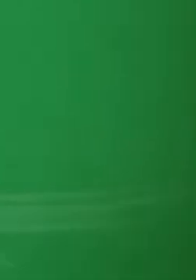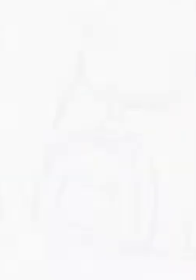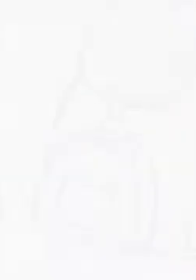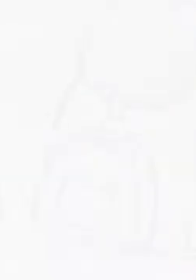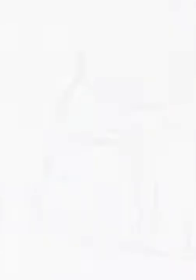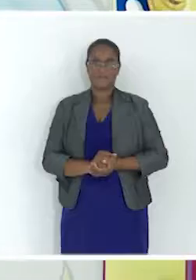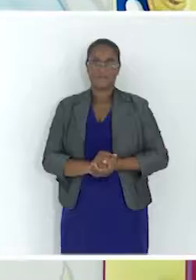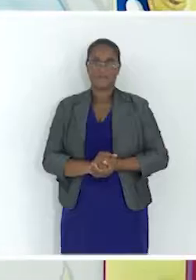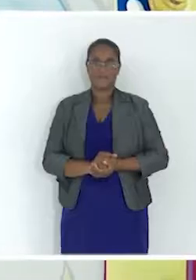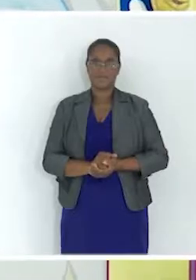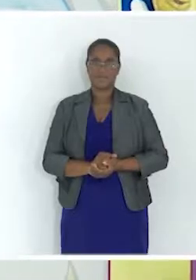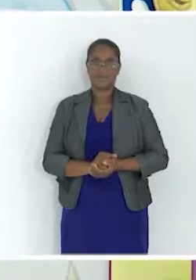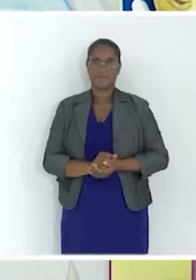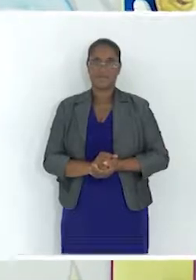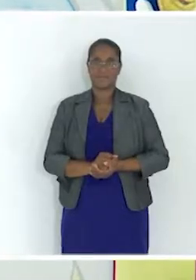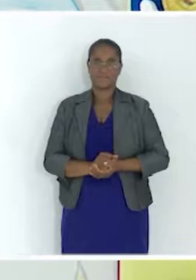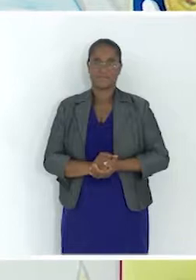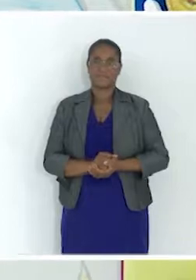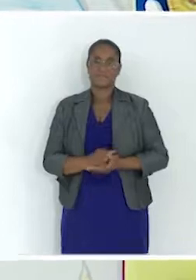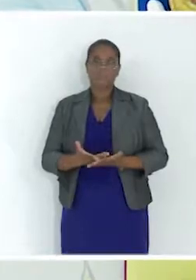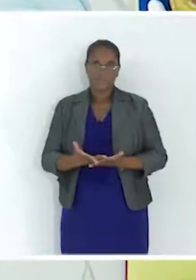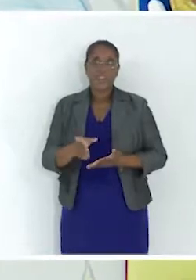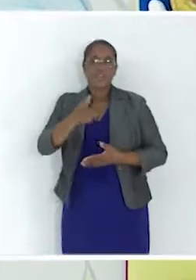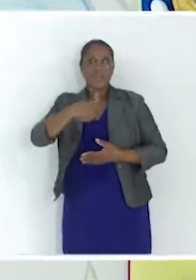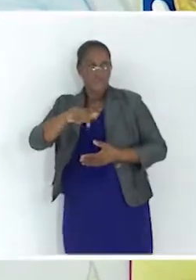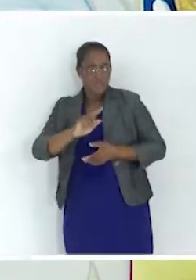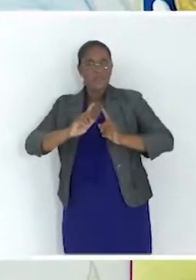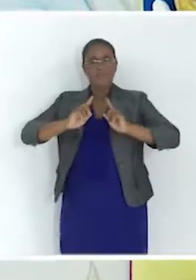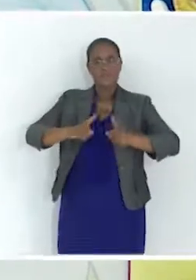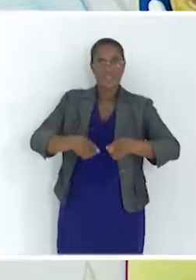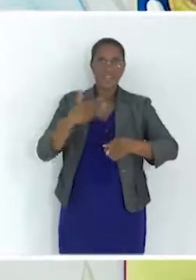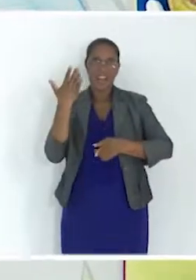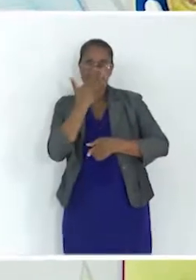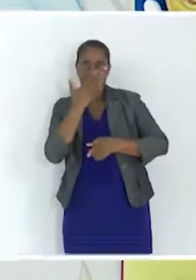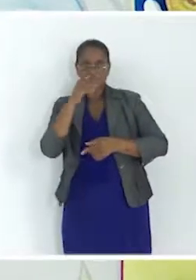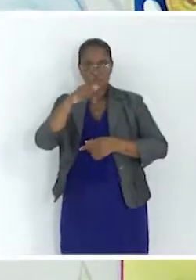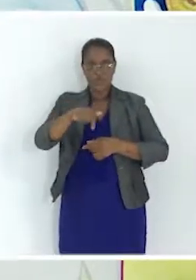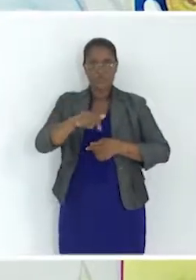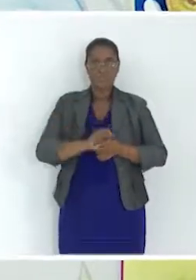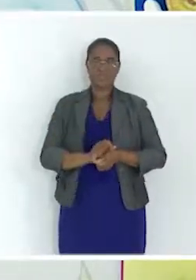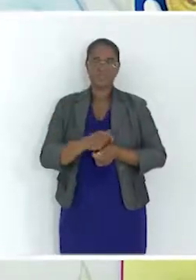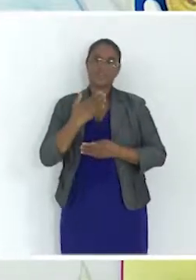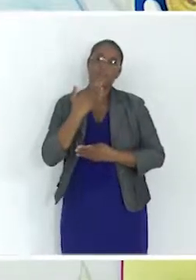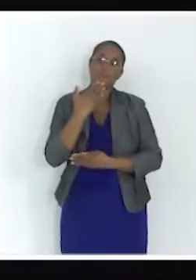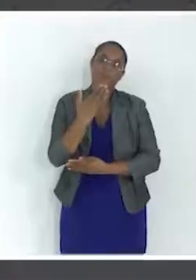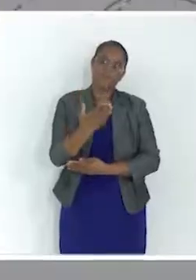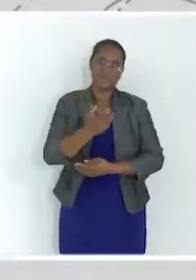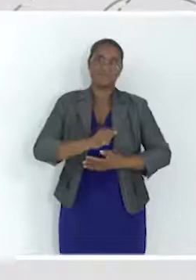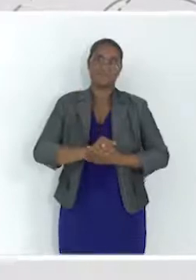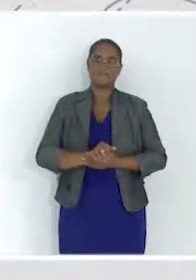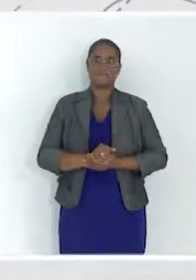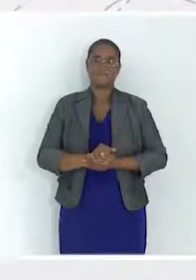Muito bem, nós vamos iniciar a aula de hoje agradecendo. Vamos